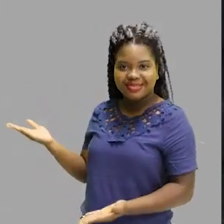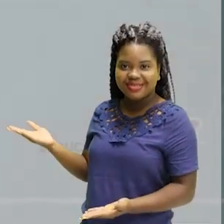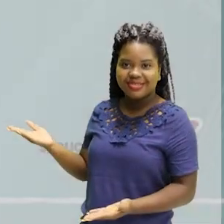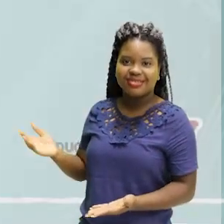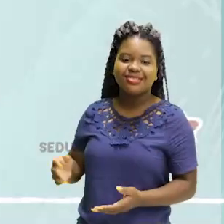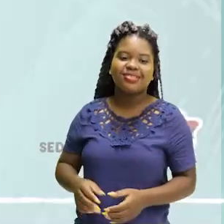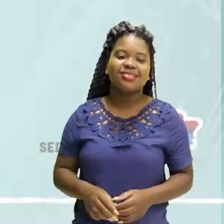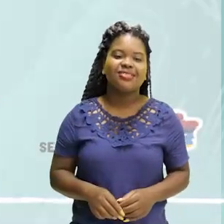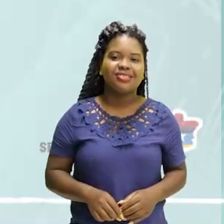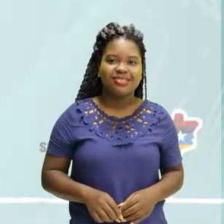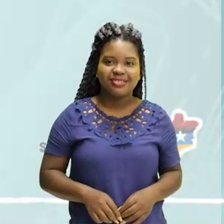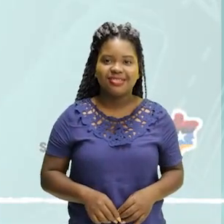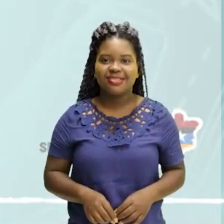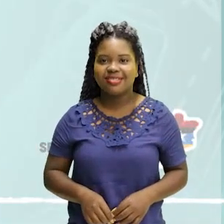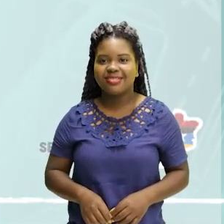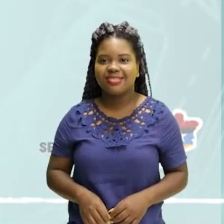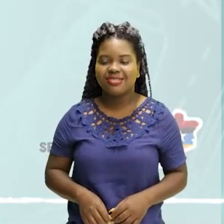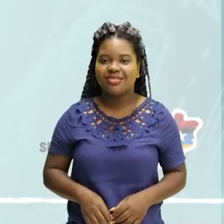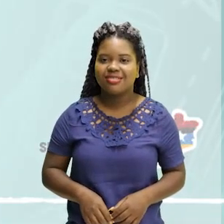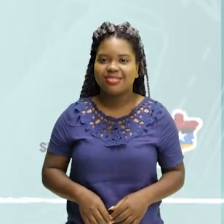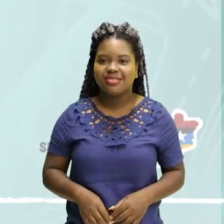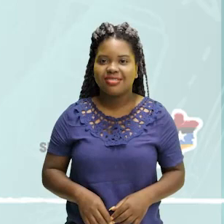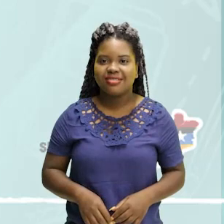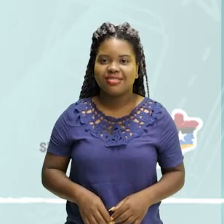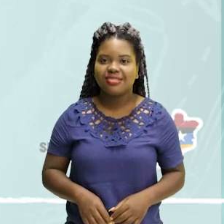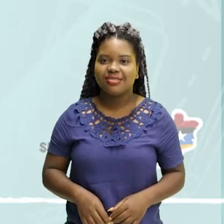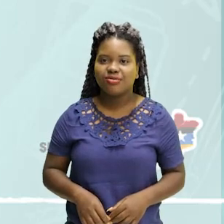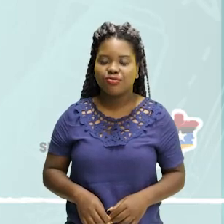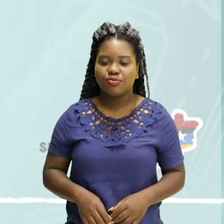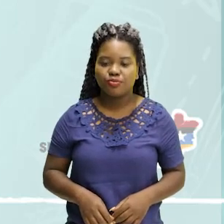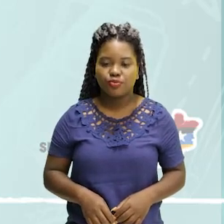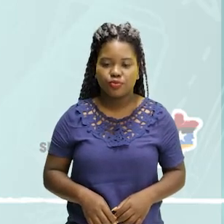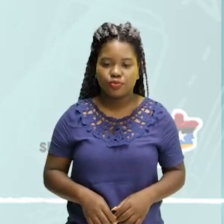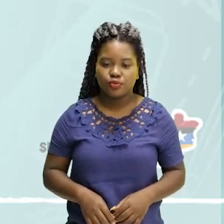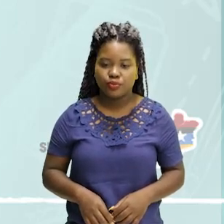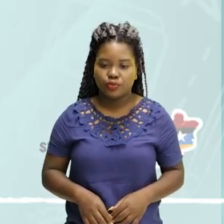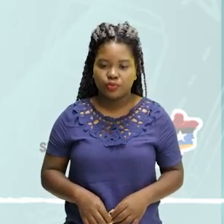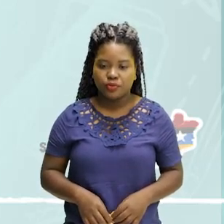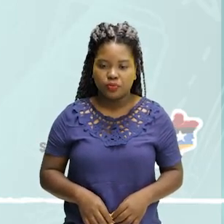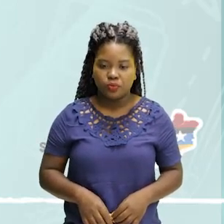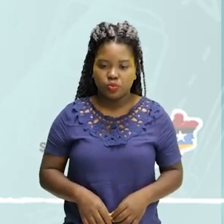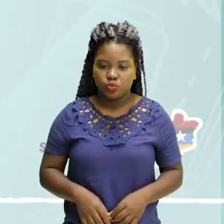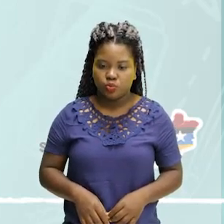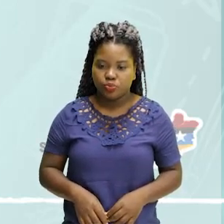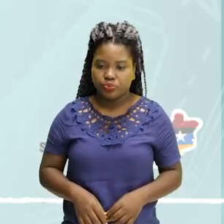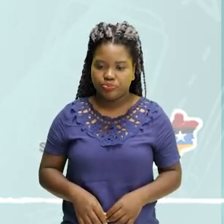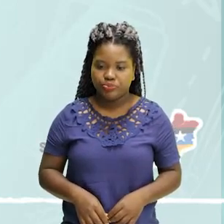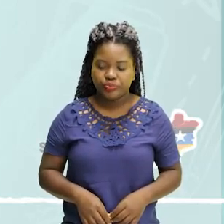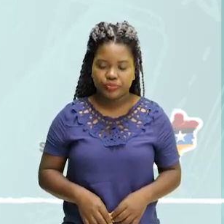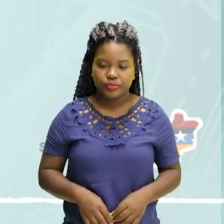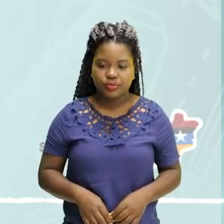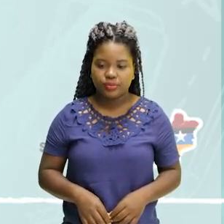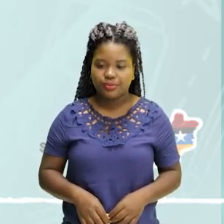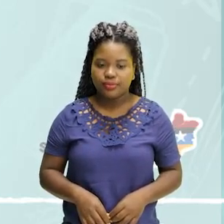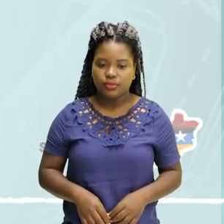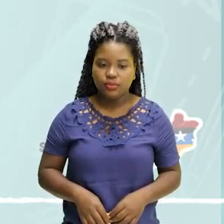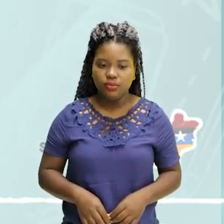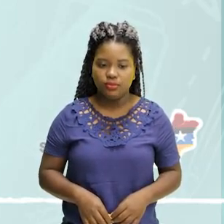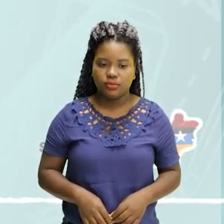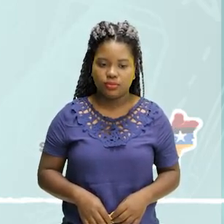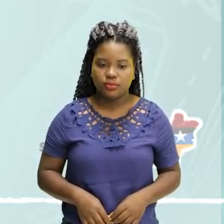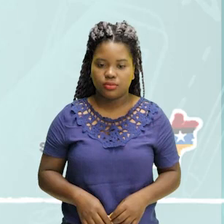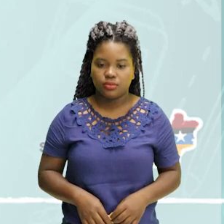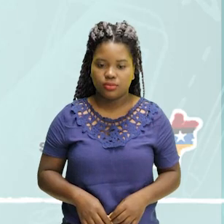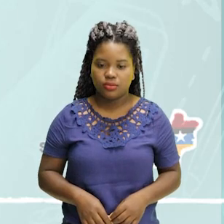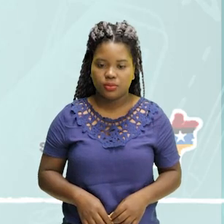né, acompanha aí, tem início no século XVI, na Península Ibérica, e dois grandes dramaturgos que, sem